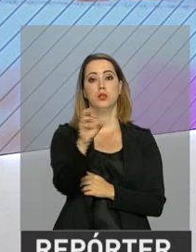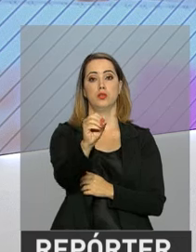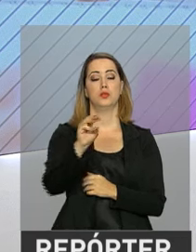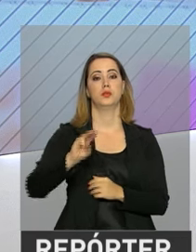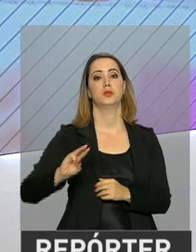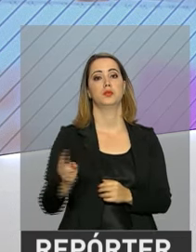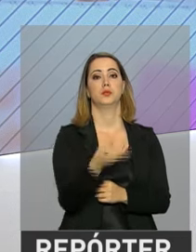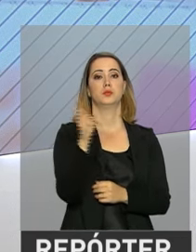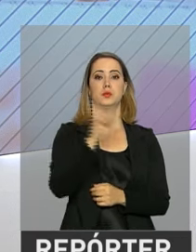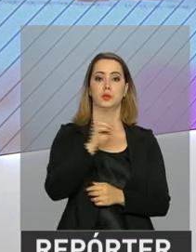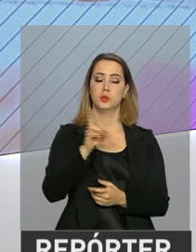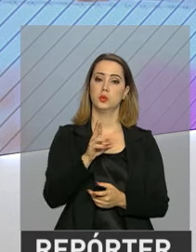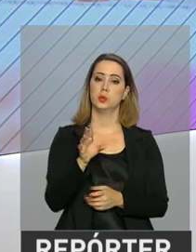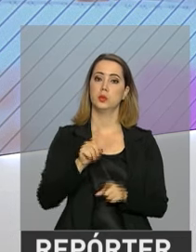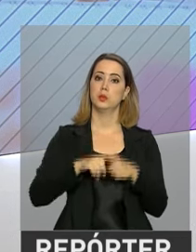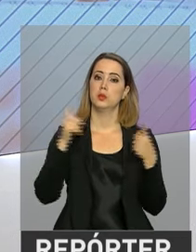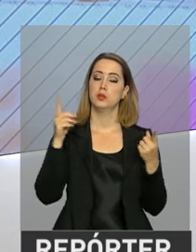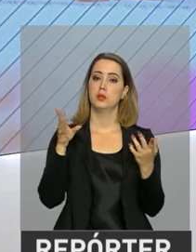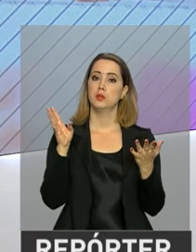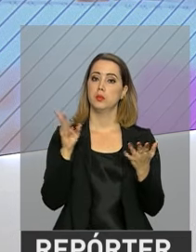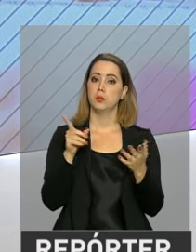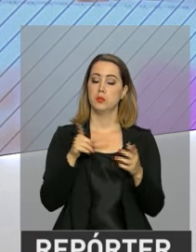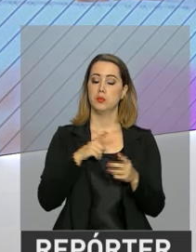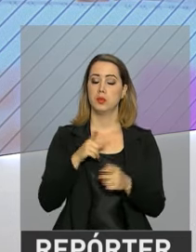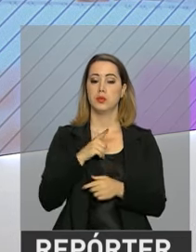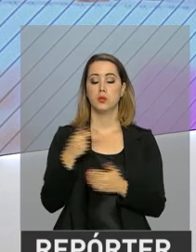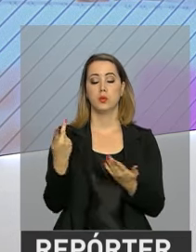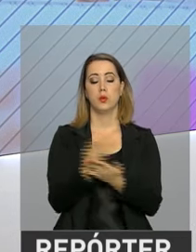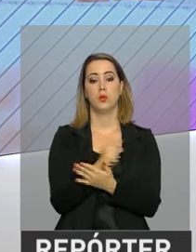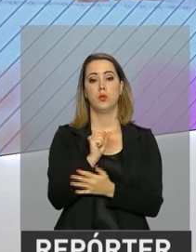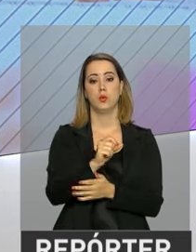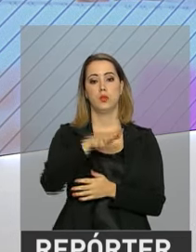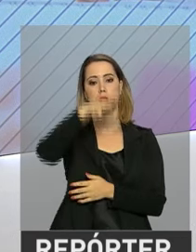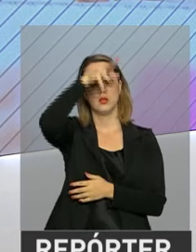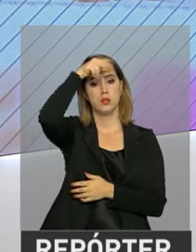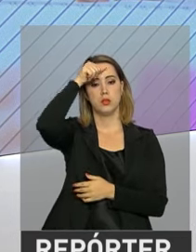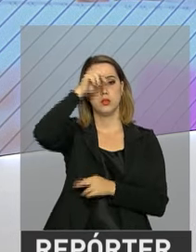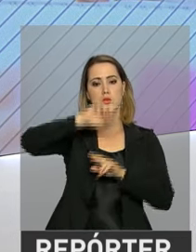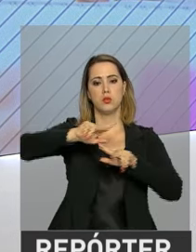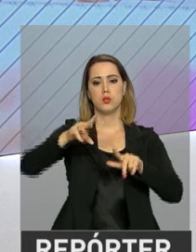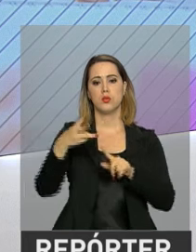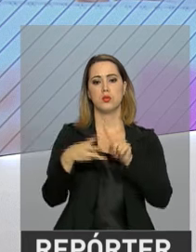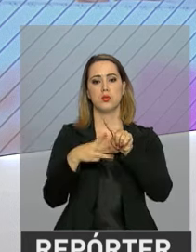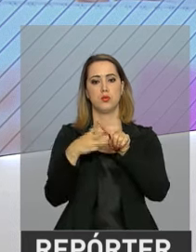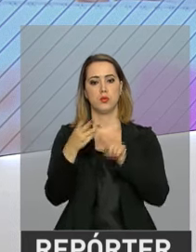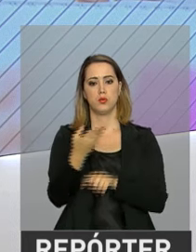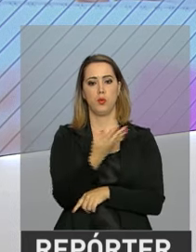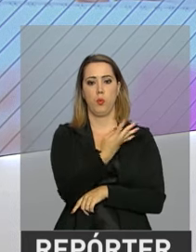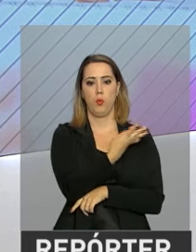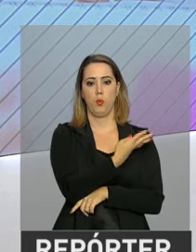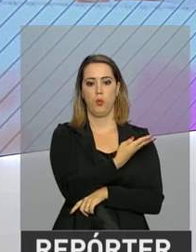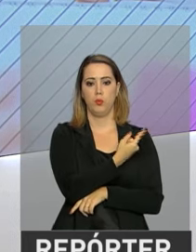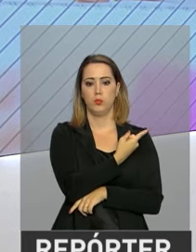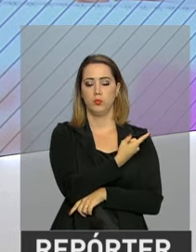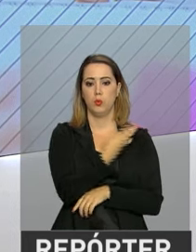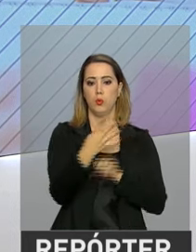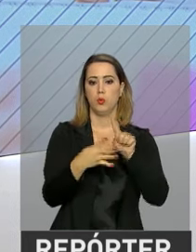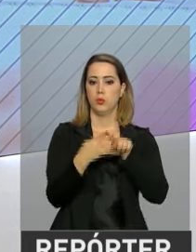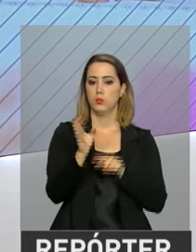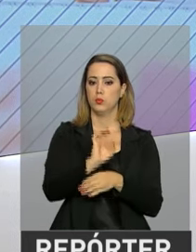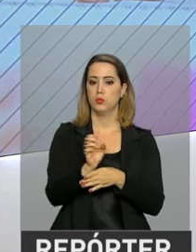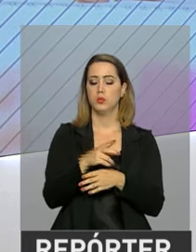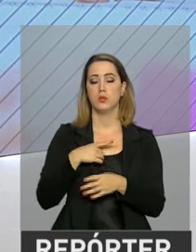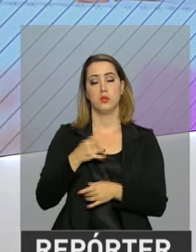Mea só não haverá a segunda aplicação da prova no Acre Amazonas Amapá e Roraima qualquer dúvida é só ligar para o